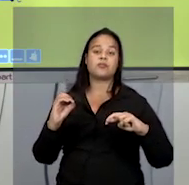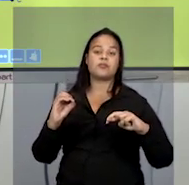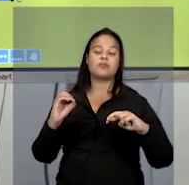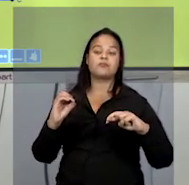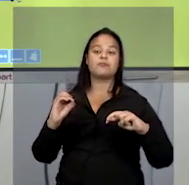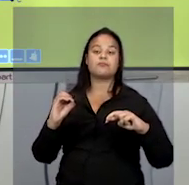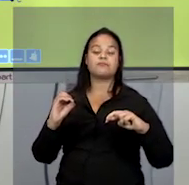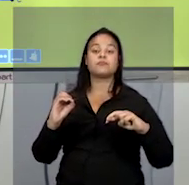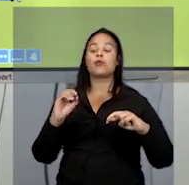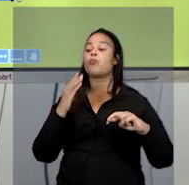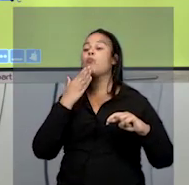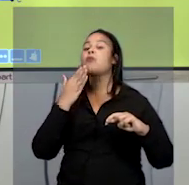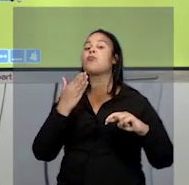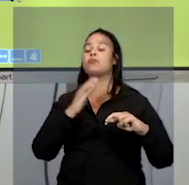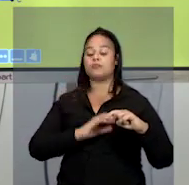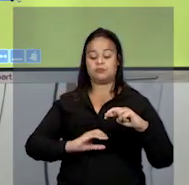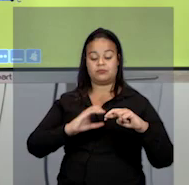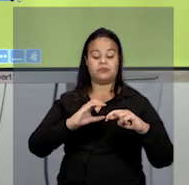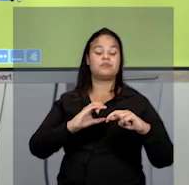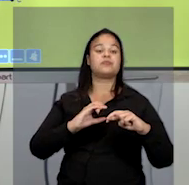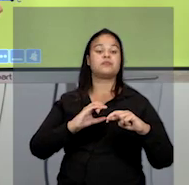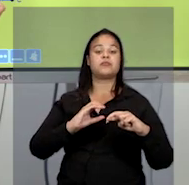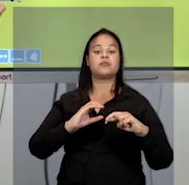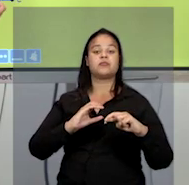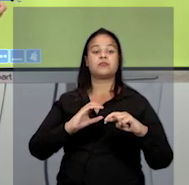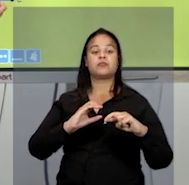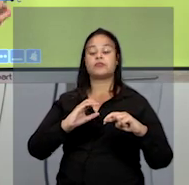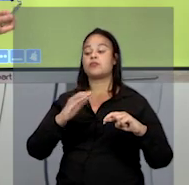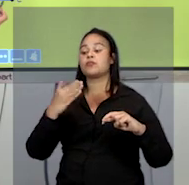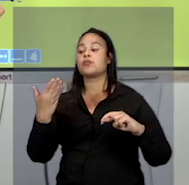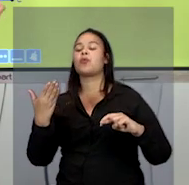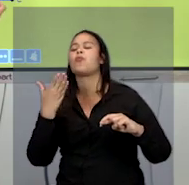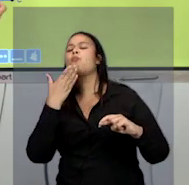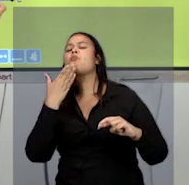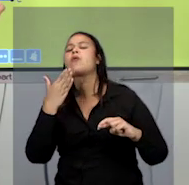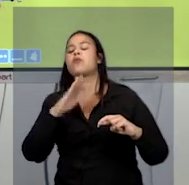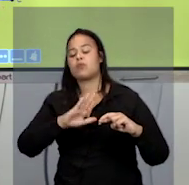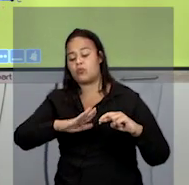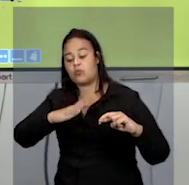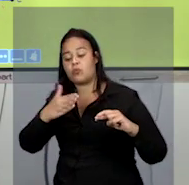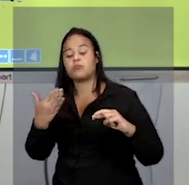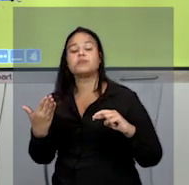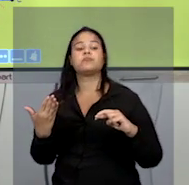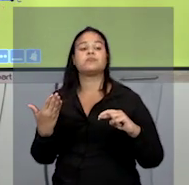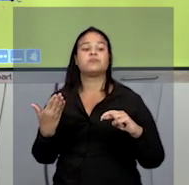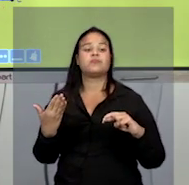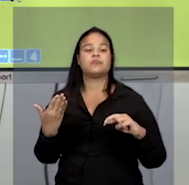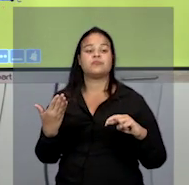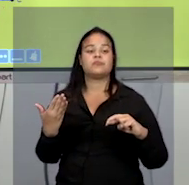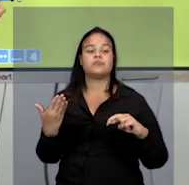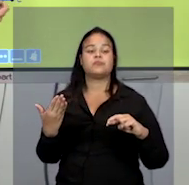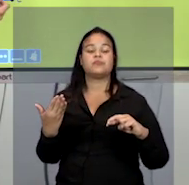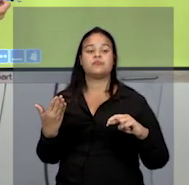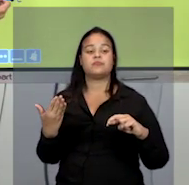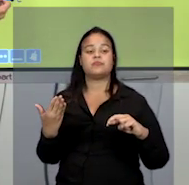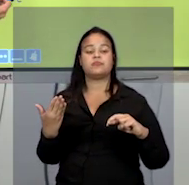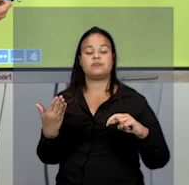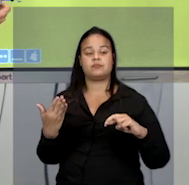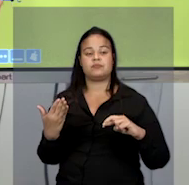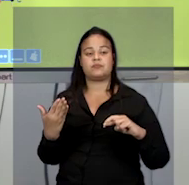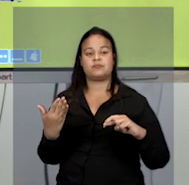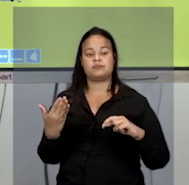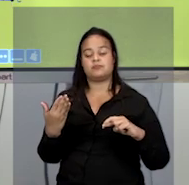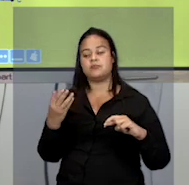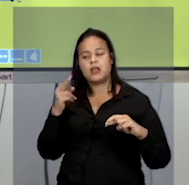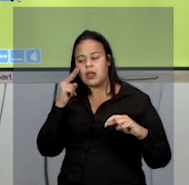o C. Por quê? Qual que é o lado oposto? O que é oposto? Você vai olhar aqui, ó, como se tivesse com o seu olhinho aqui,